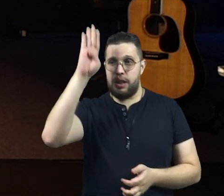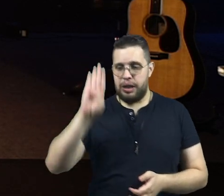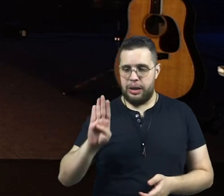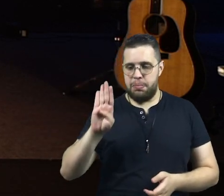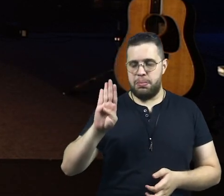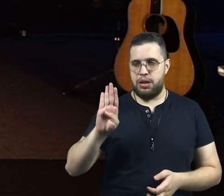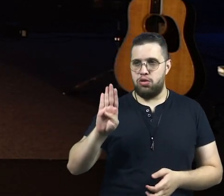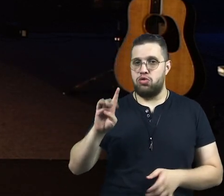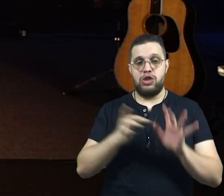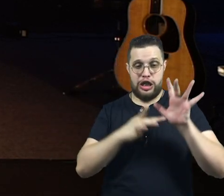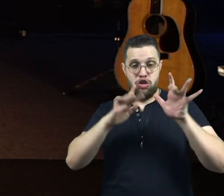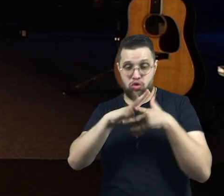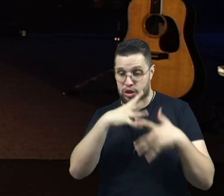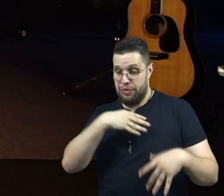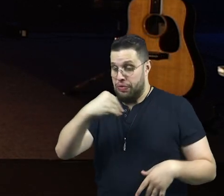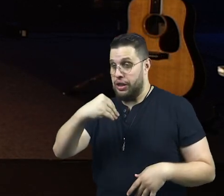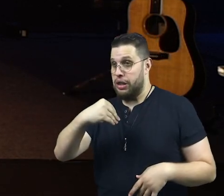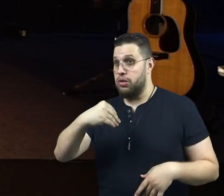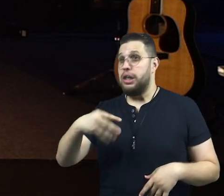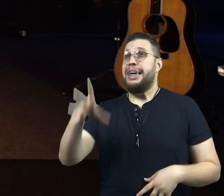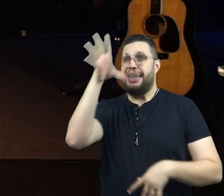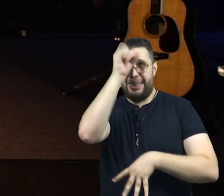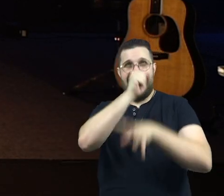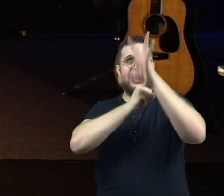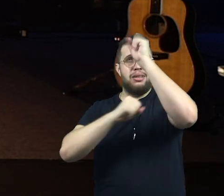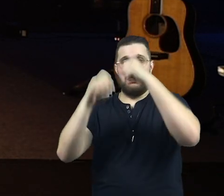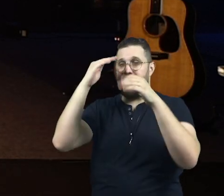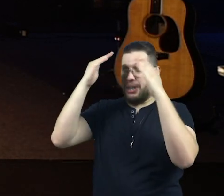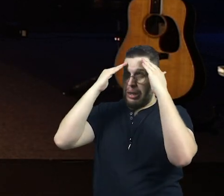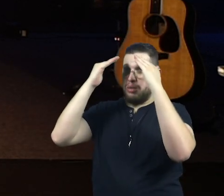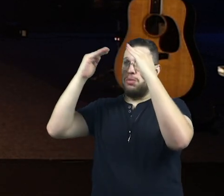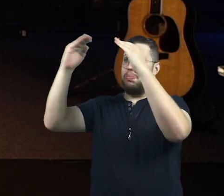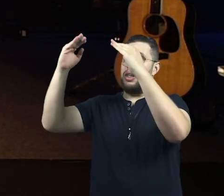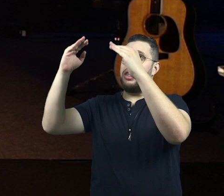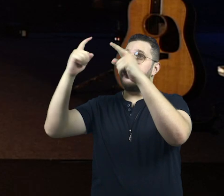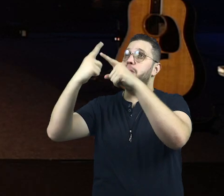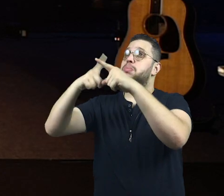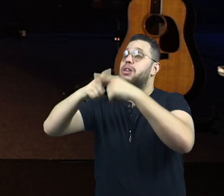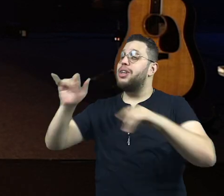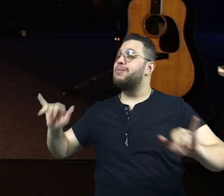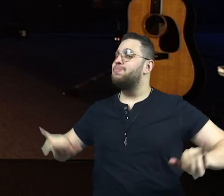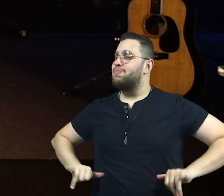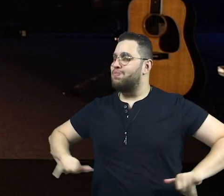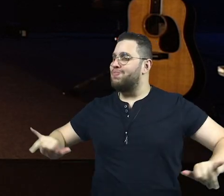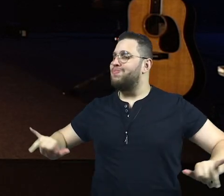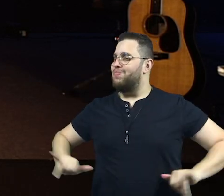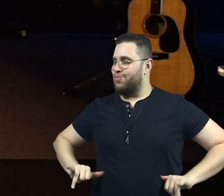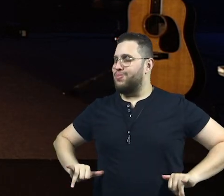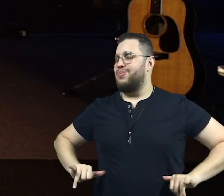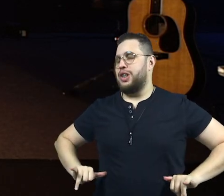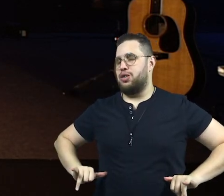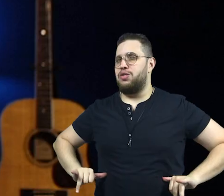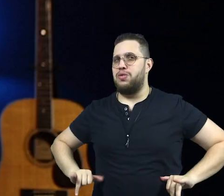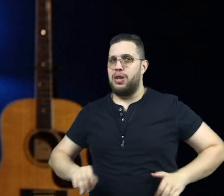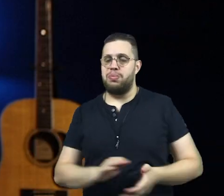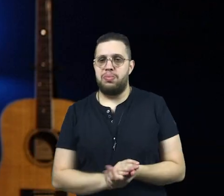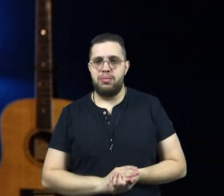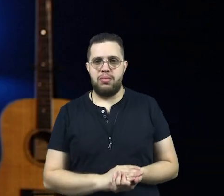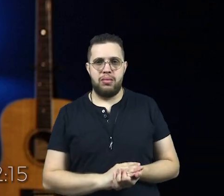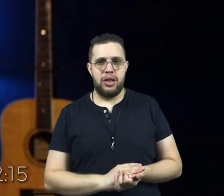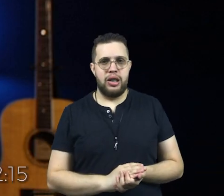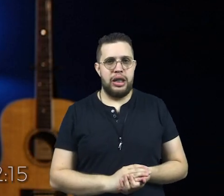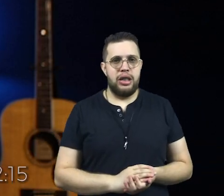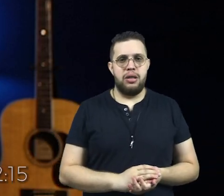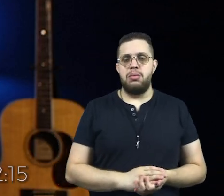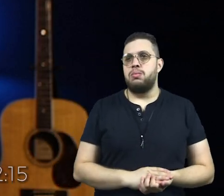filho, ele aprendeu a obedecer por meio daquilo que sofreu. E Provérbios 22:15 diz: